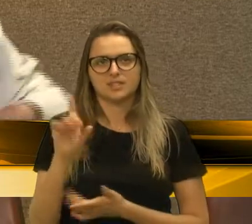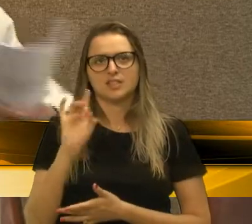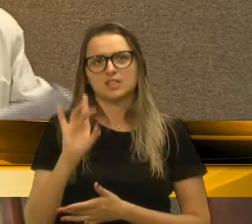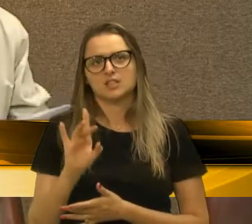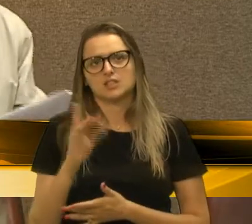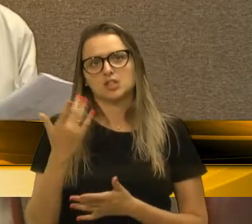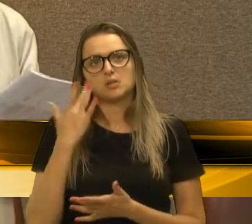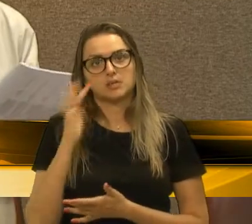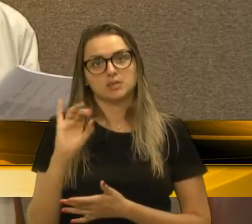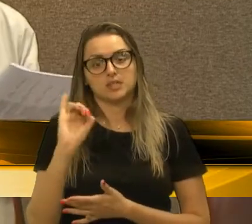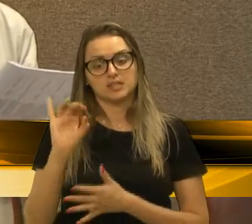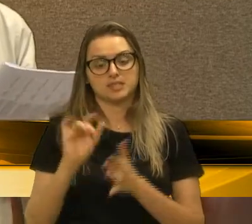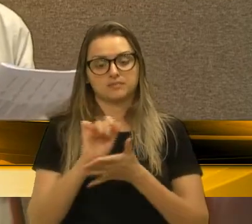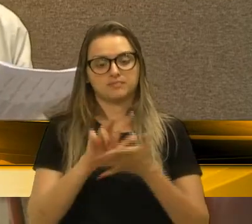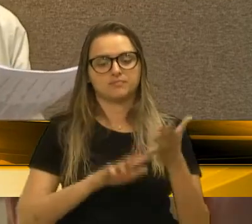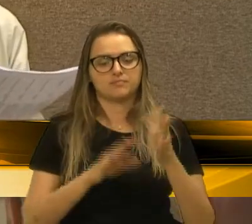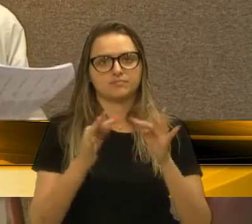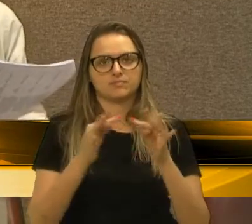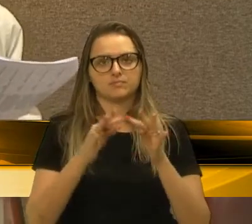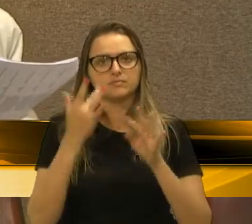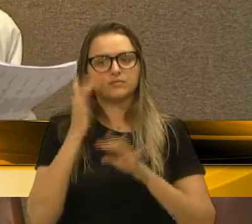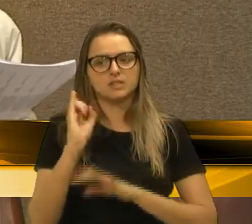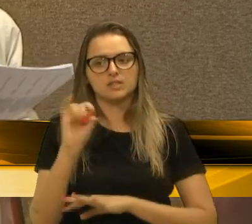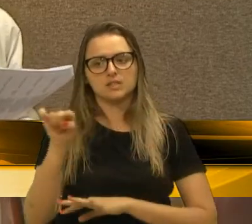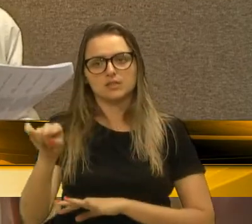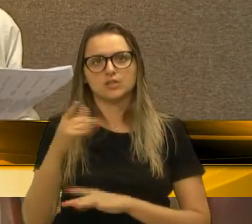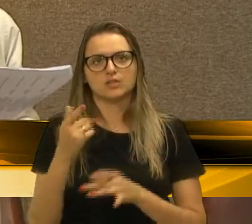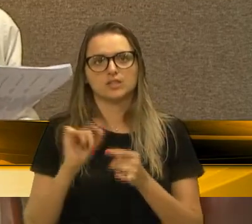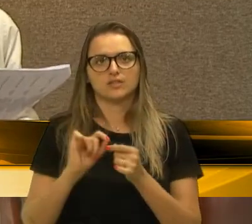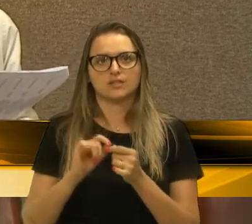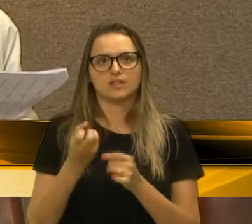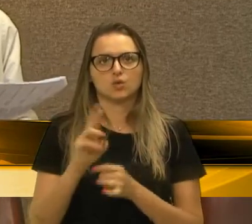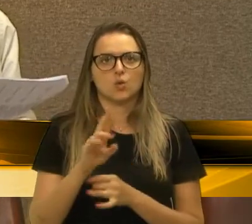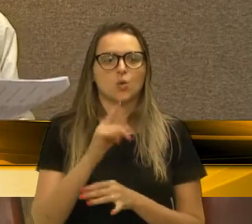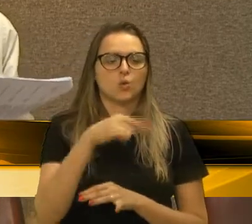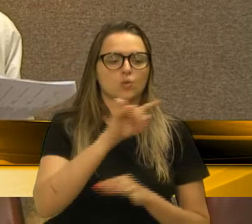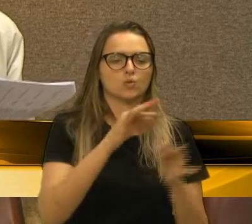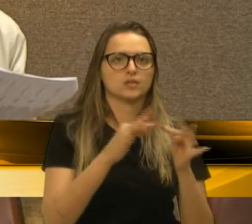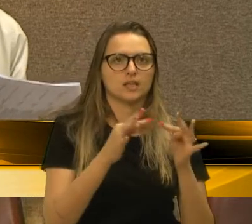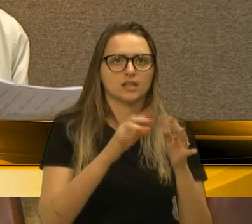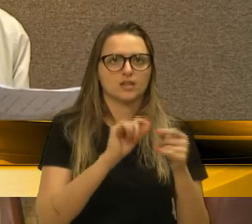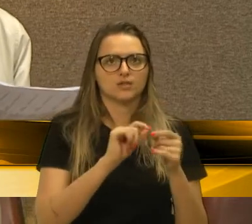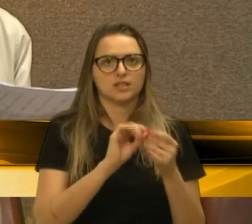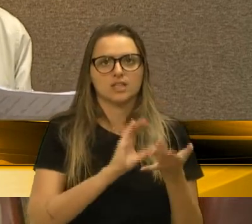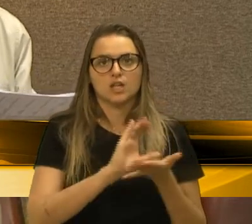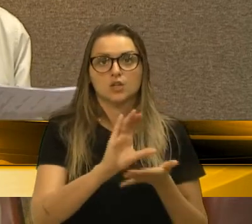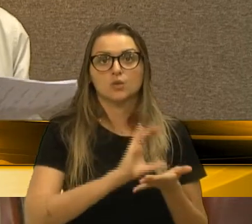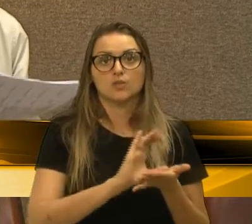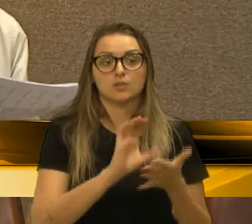não sei se Vossa Excelência fez ou fizeram alguma ideia desse investimento.